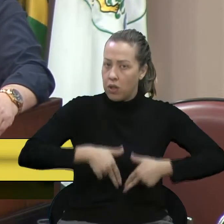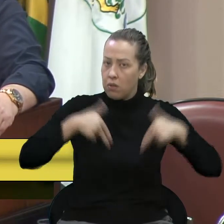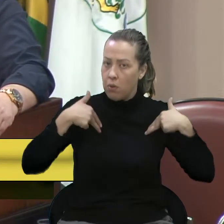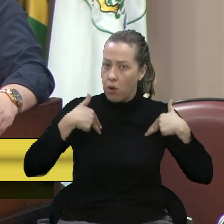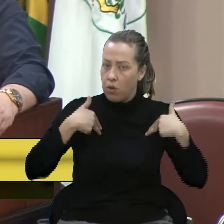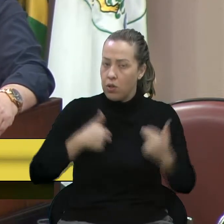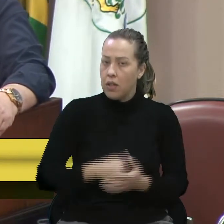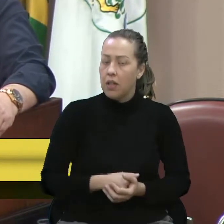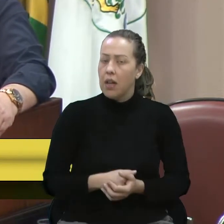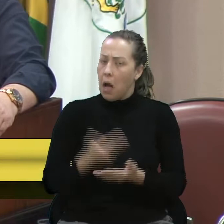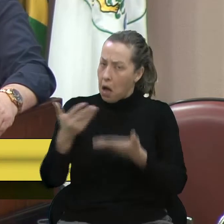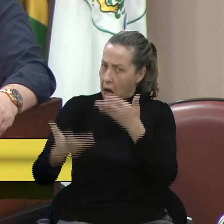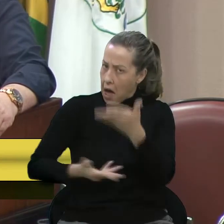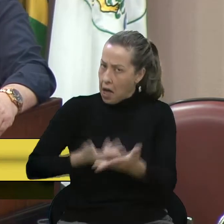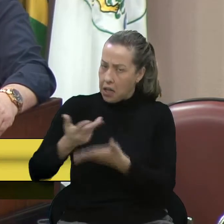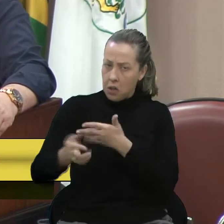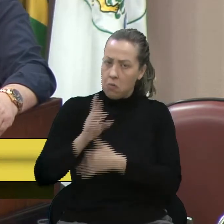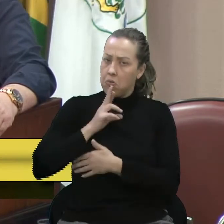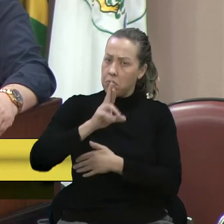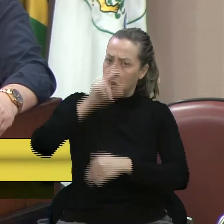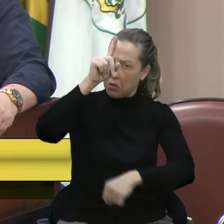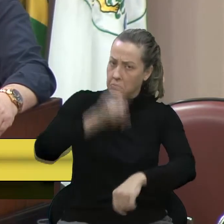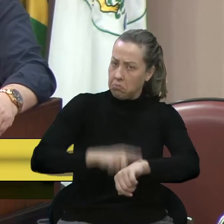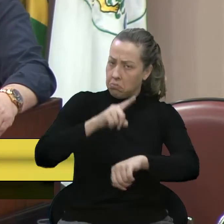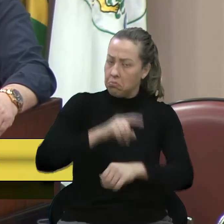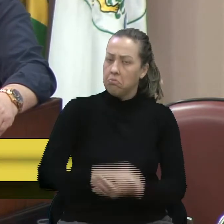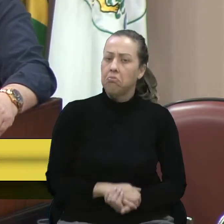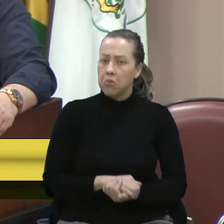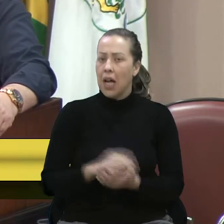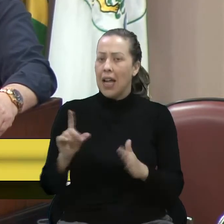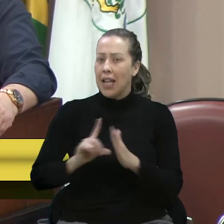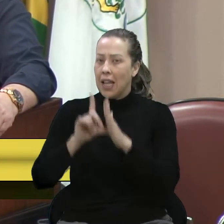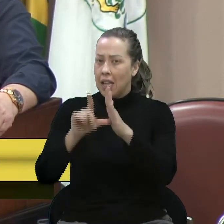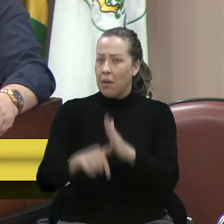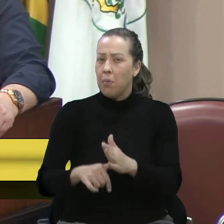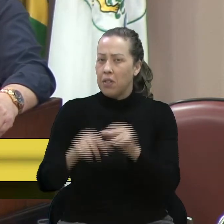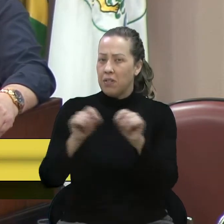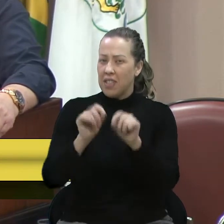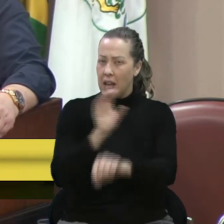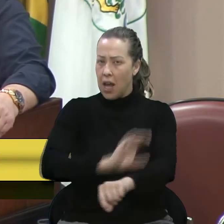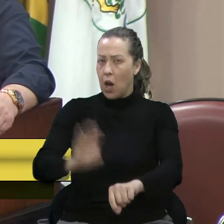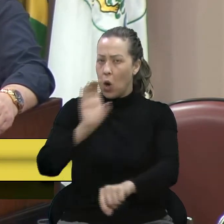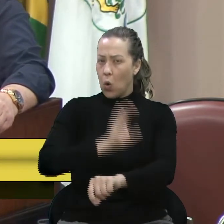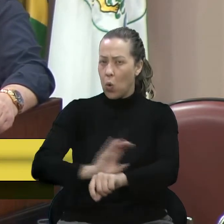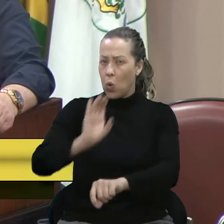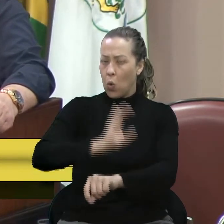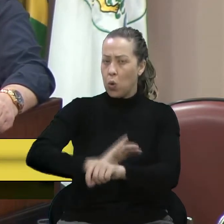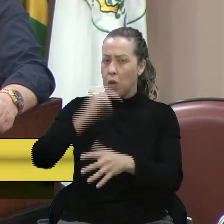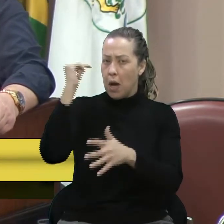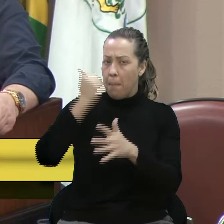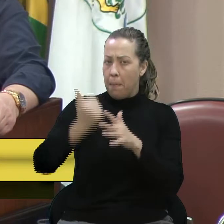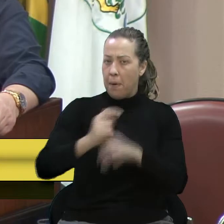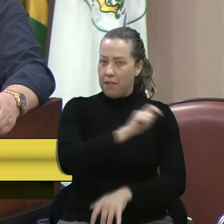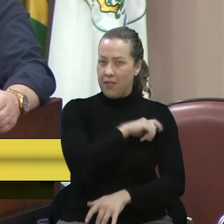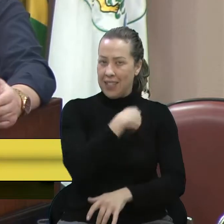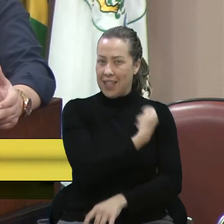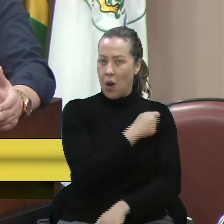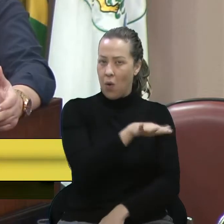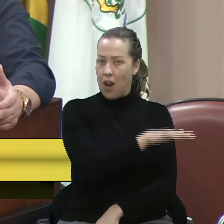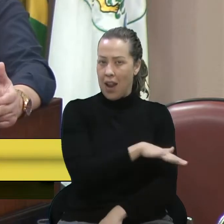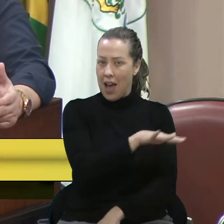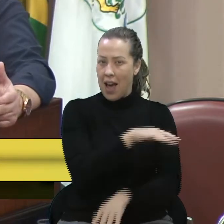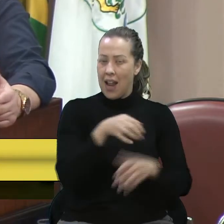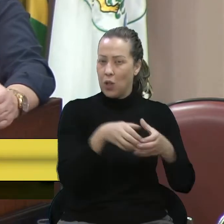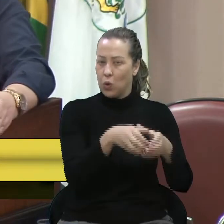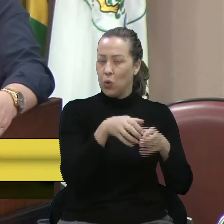e nos atendeu prontamente, posterior ao pessoal fazer os cursos, enfim, tudo mais, os fiscais de trânsito, que voltasse